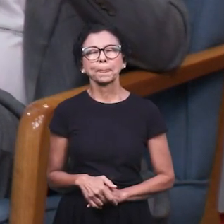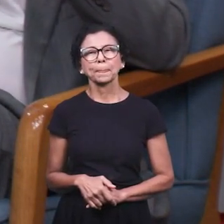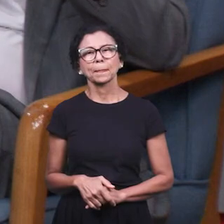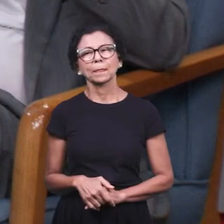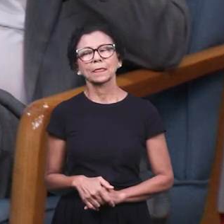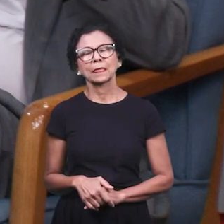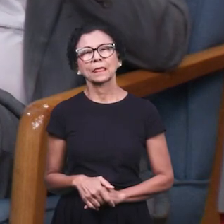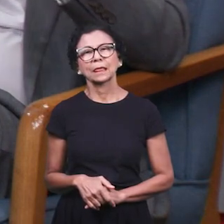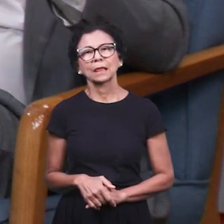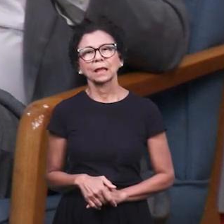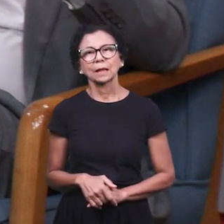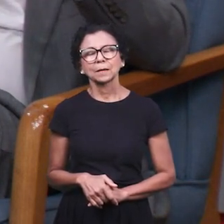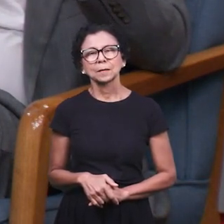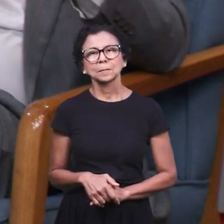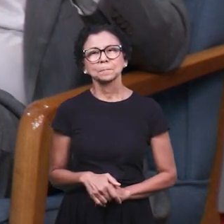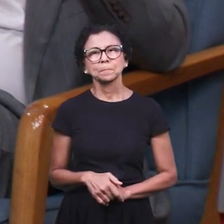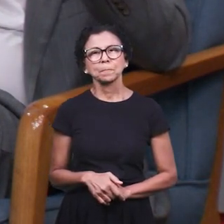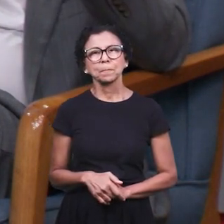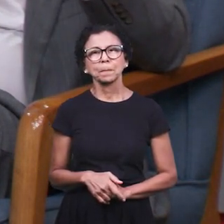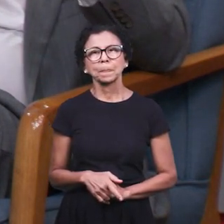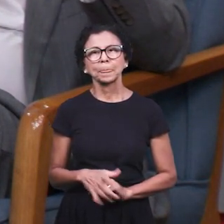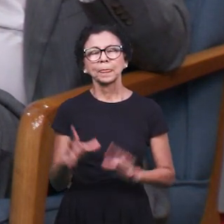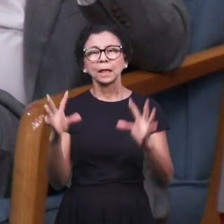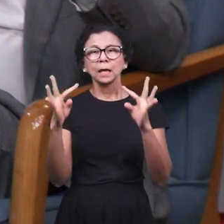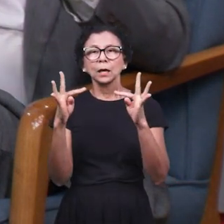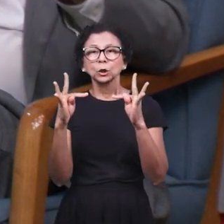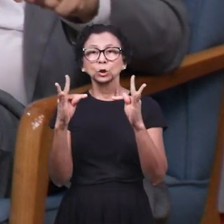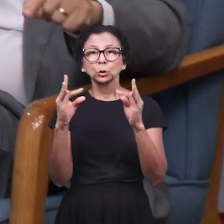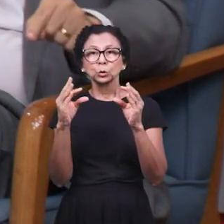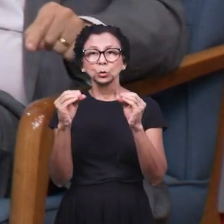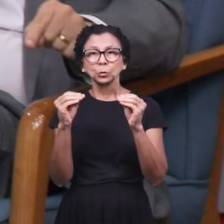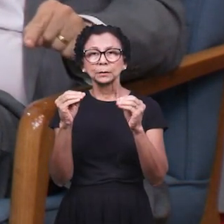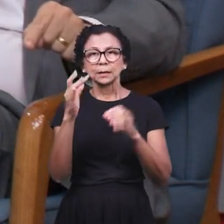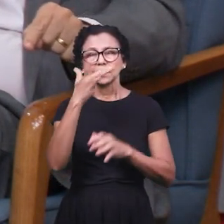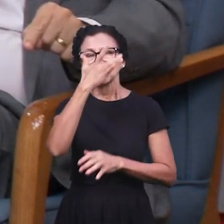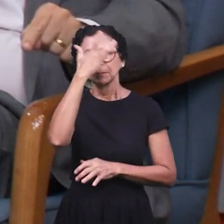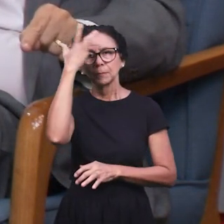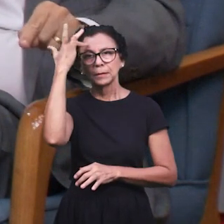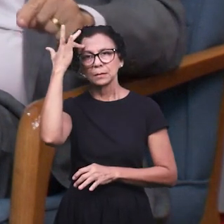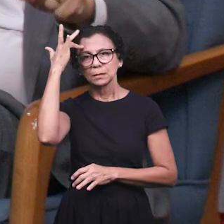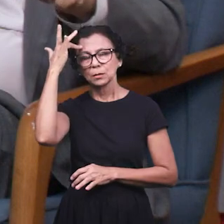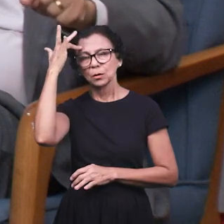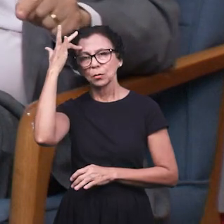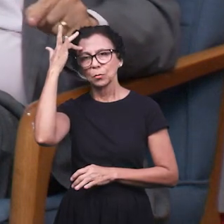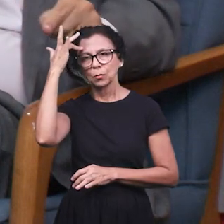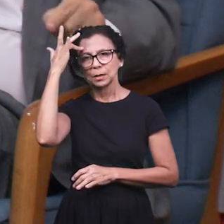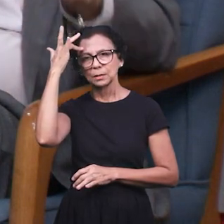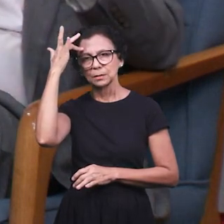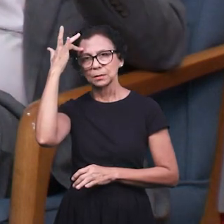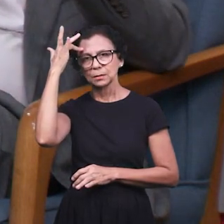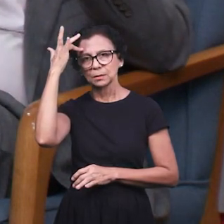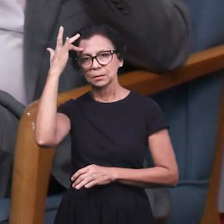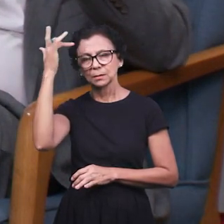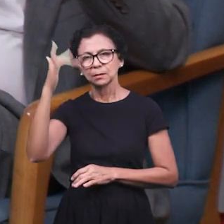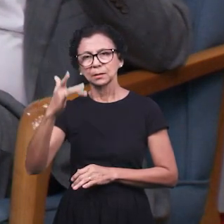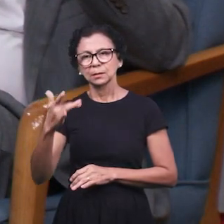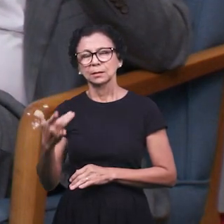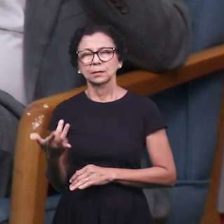porque todas as pessoas que saíram do nosso meio,